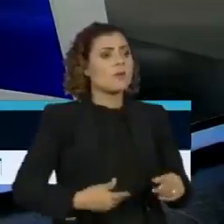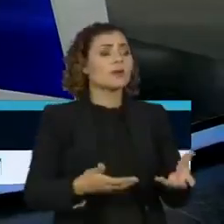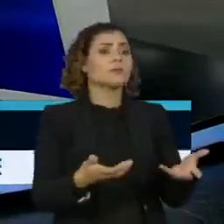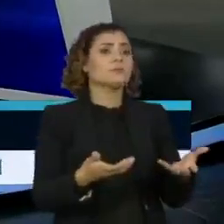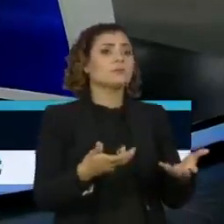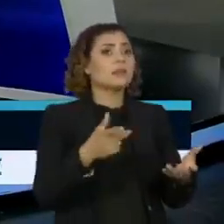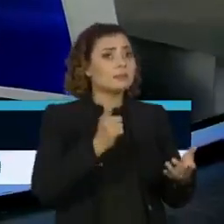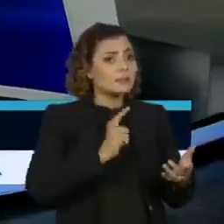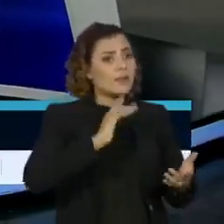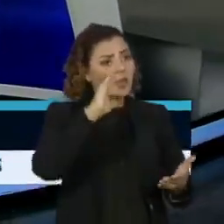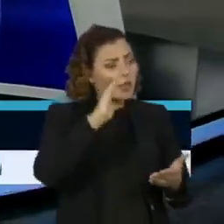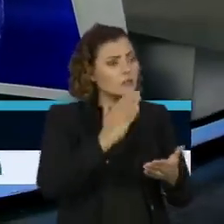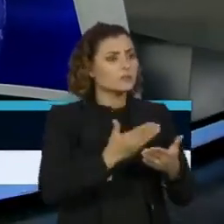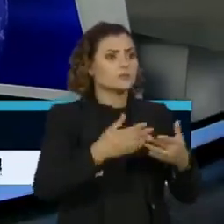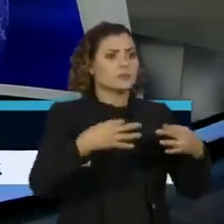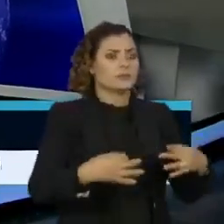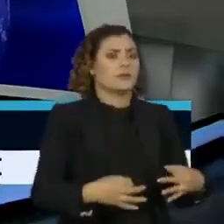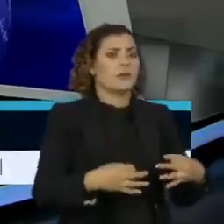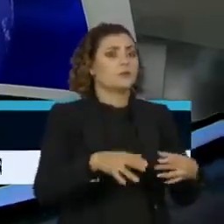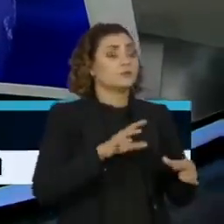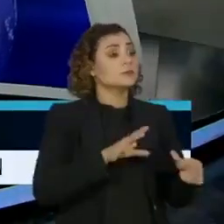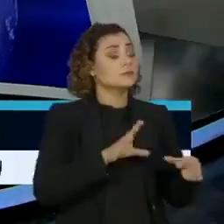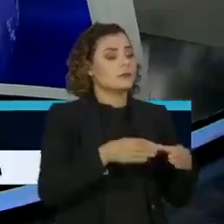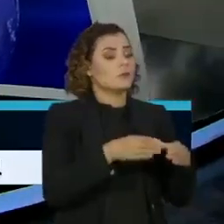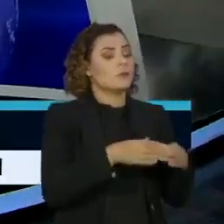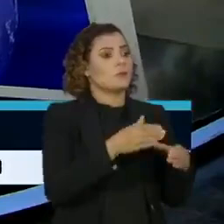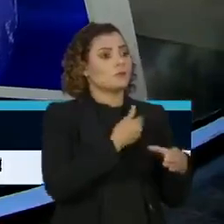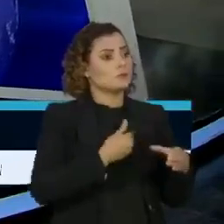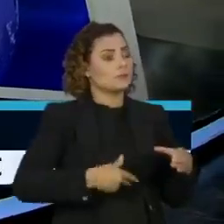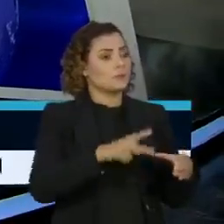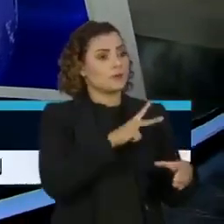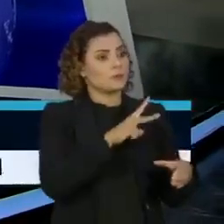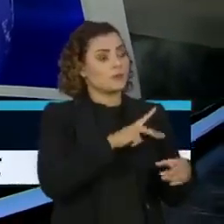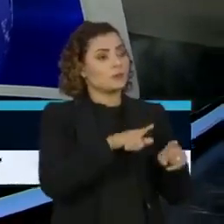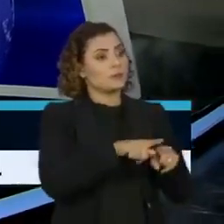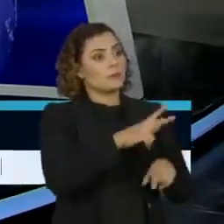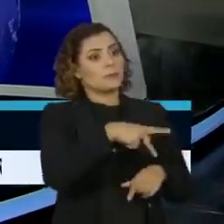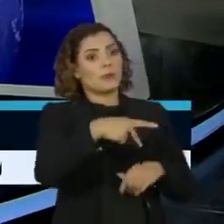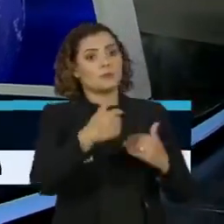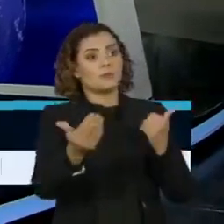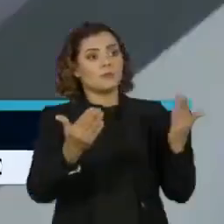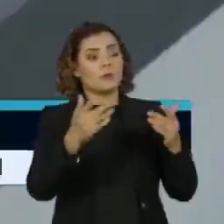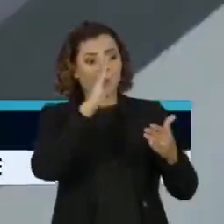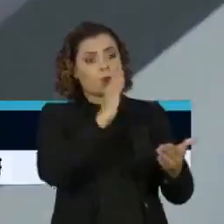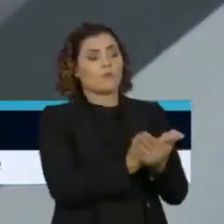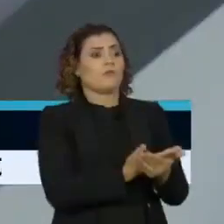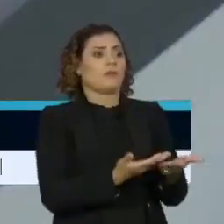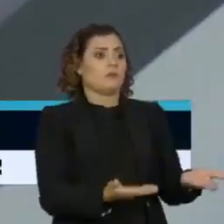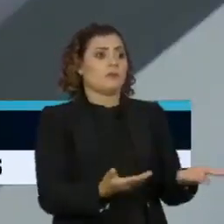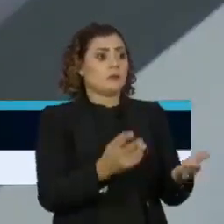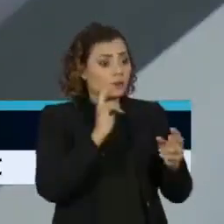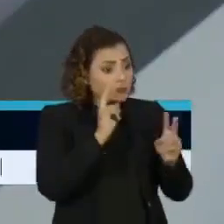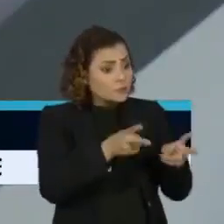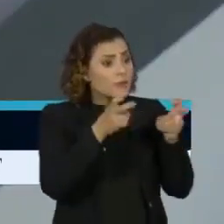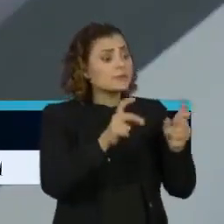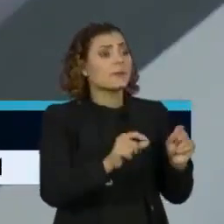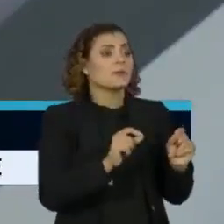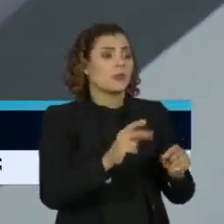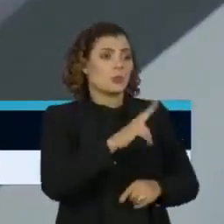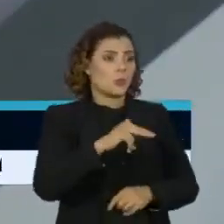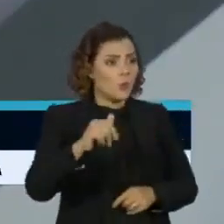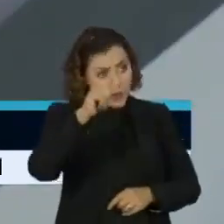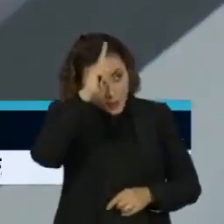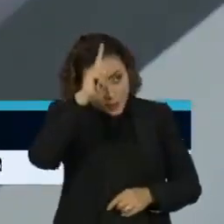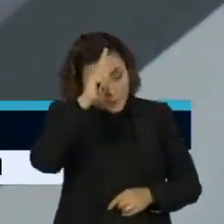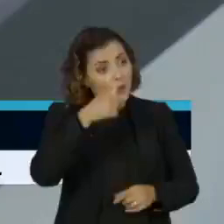tenha credibilidade e que o setor privado ou mesmo governos de outros países confiem. O que a gente está vendo não é isso. A gente viu